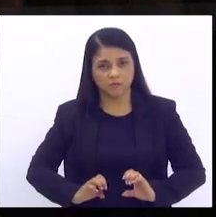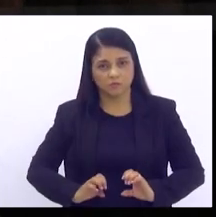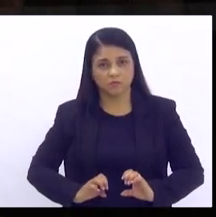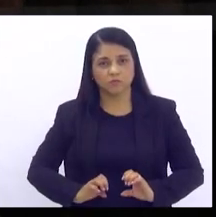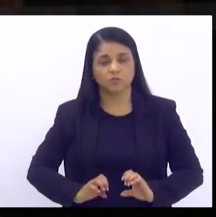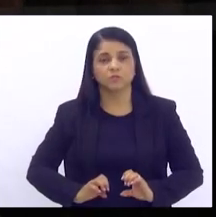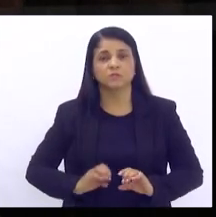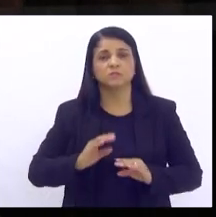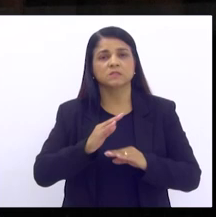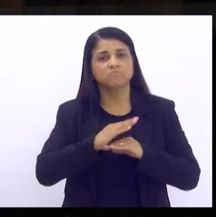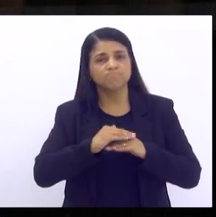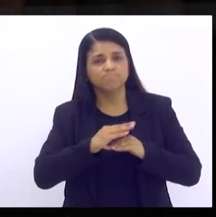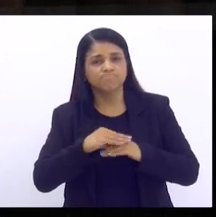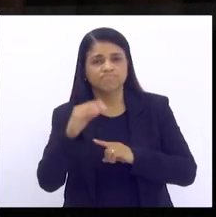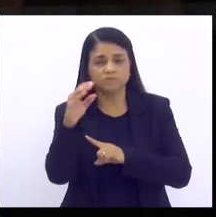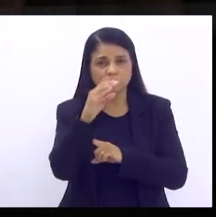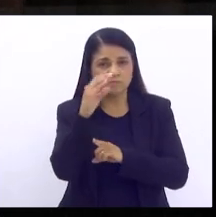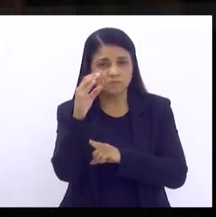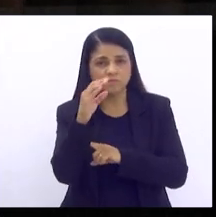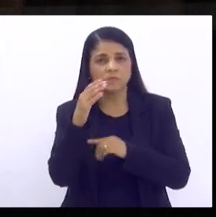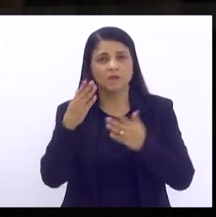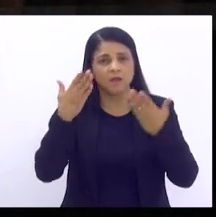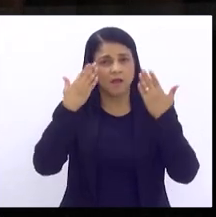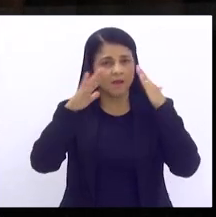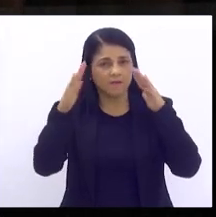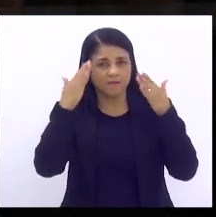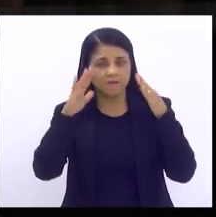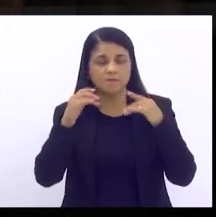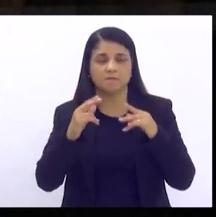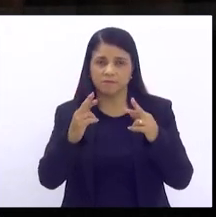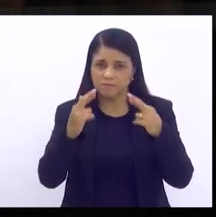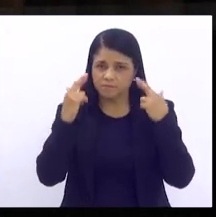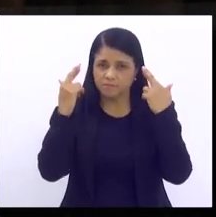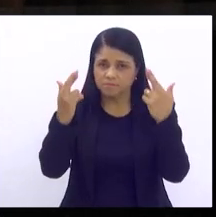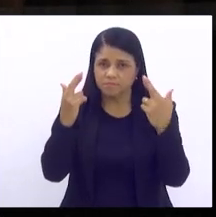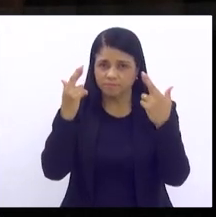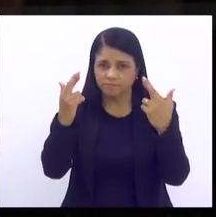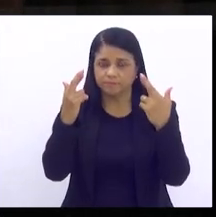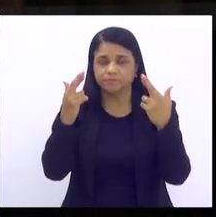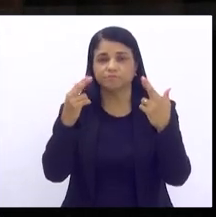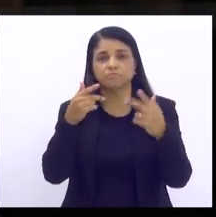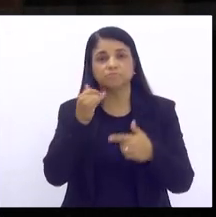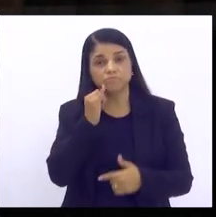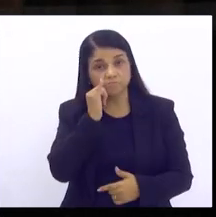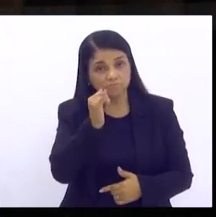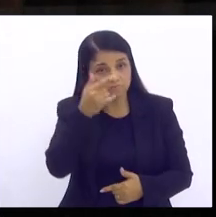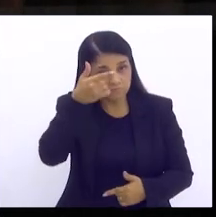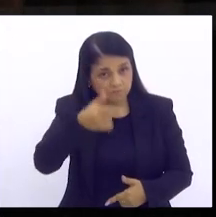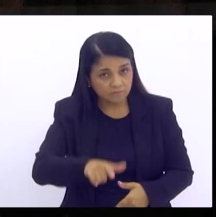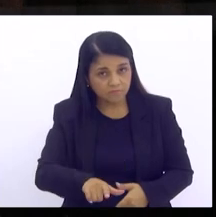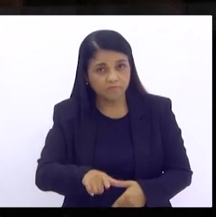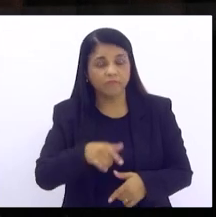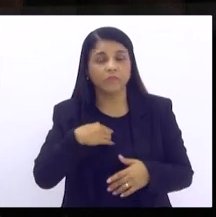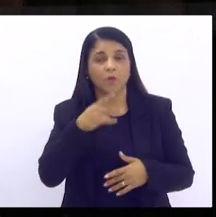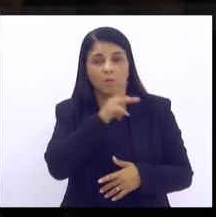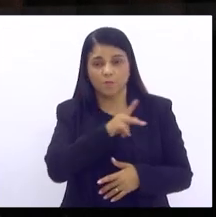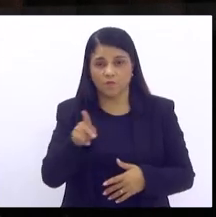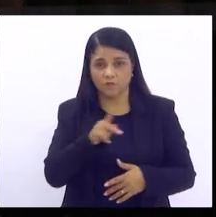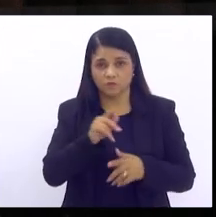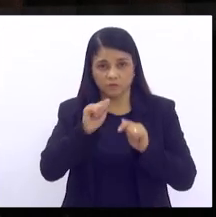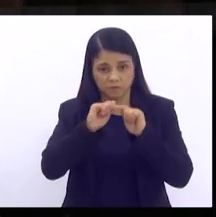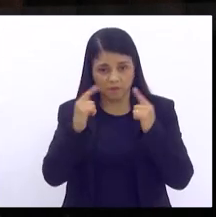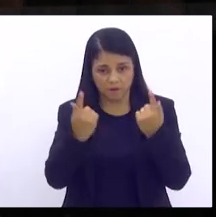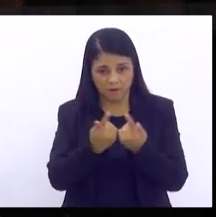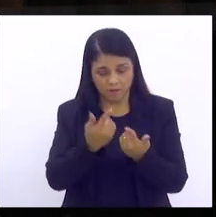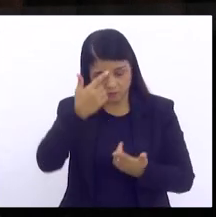zelo científico, com alegria e muita esperança. Repito sempre que, como uma professora na Alerge, que